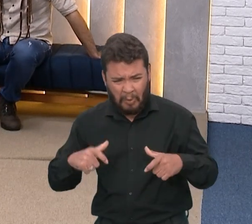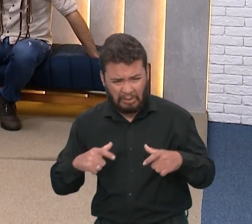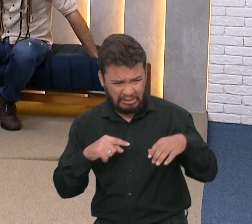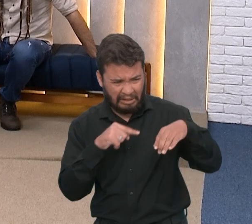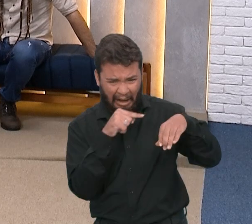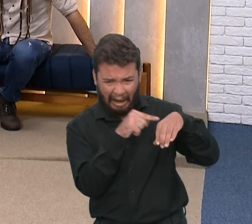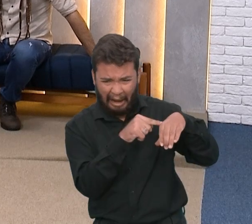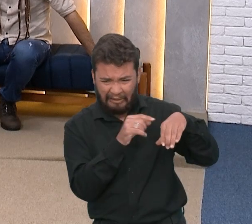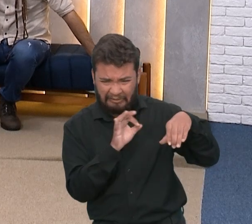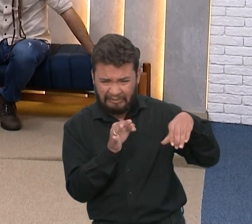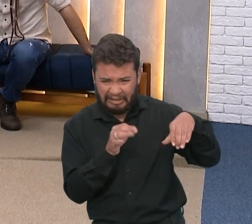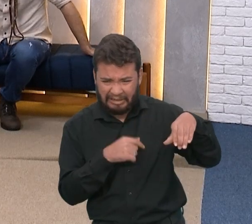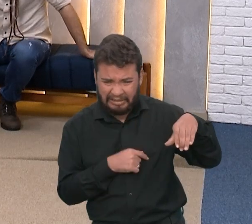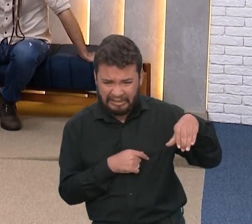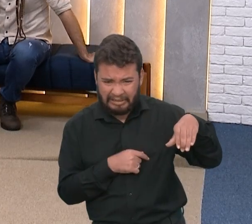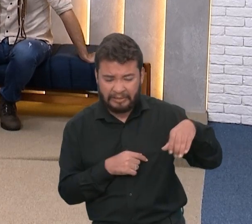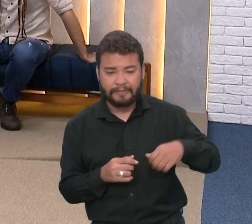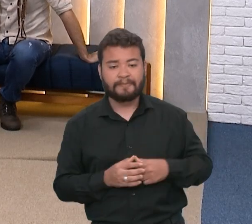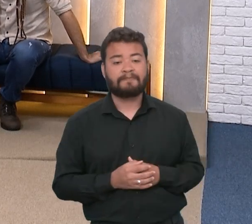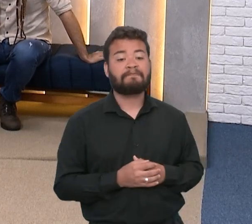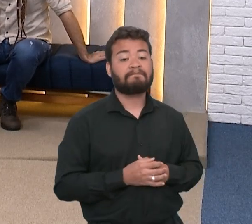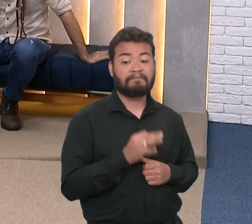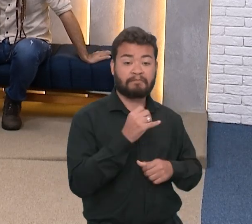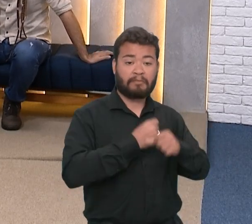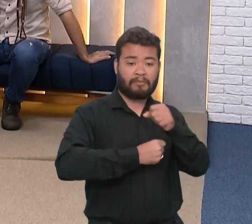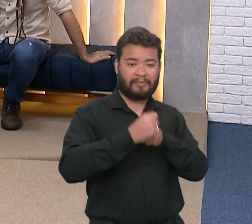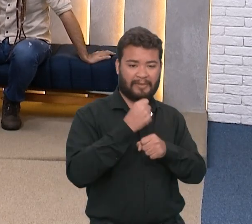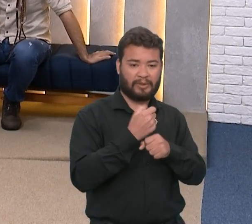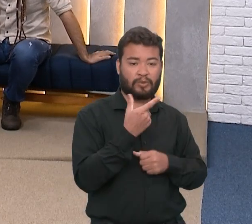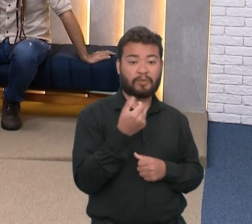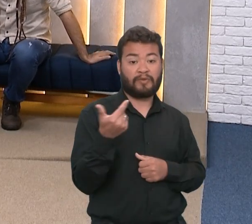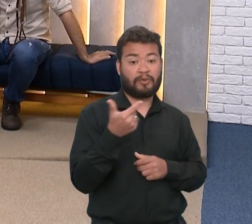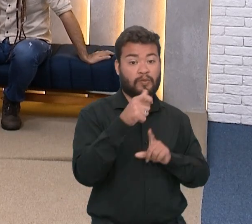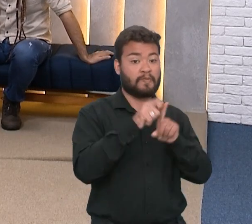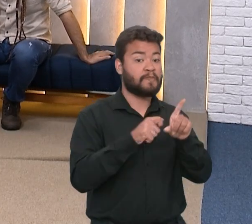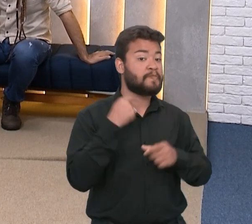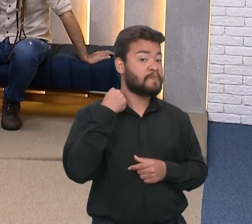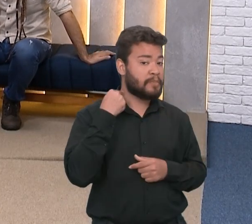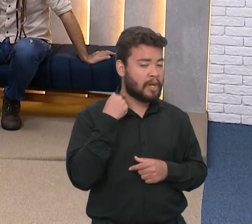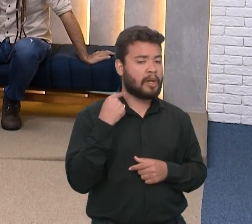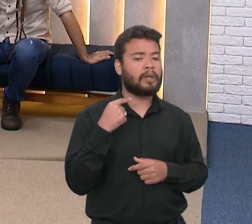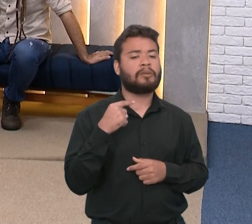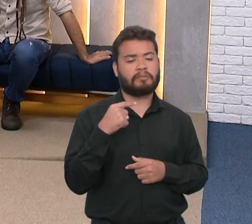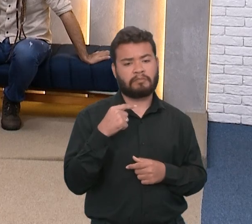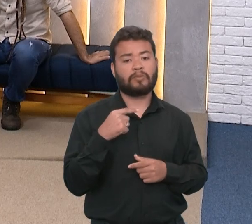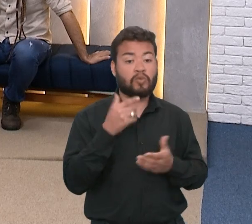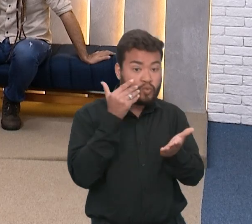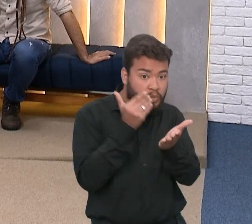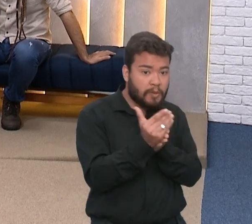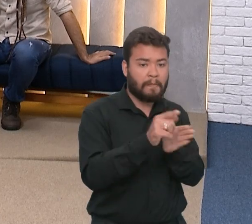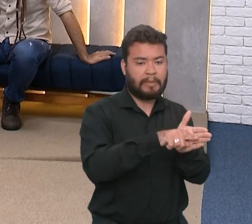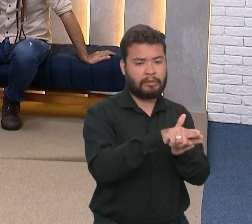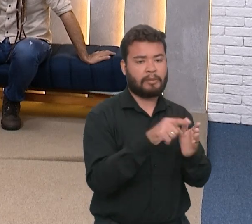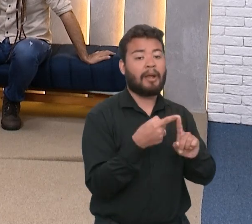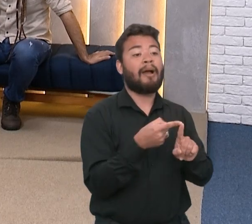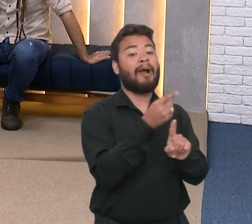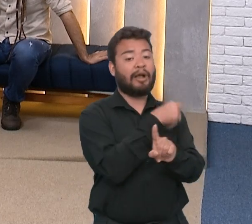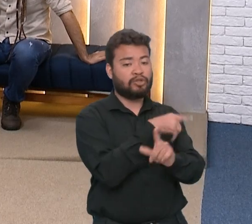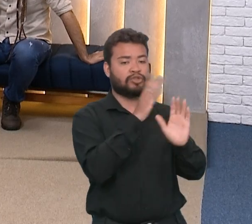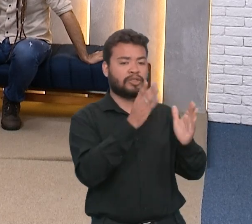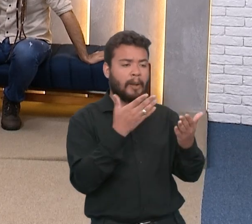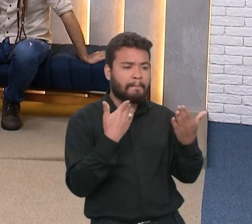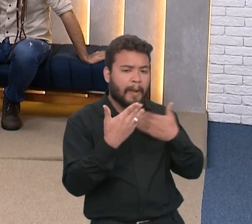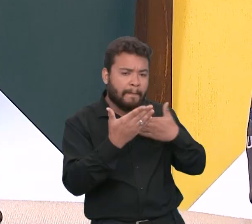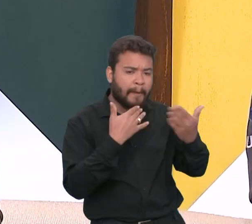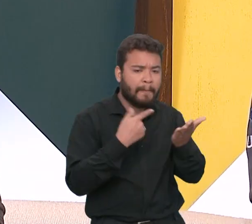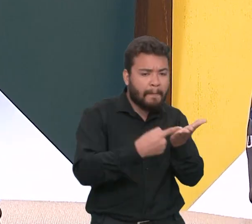começou com a ideia em maio de 2022. Antes de um pouco disso, a gente iniciou algumas conversas, né? O Jadson tinha uma tratativa sobre trabalhar com fungo de